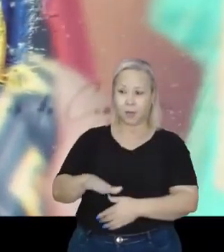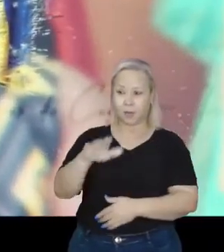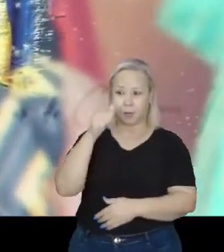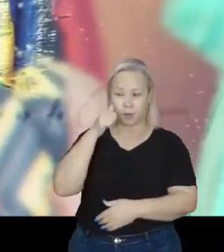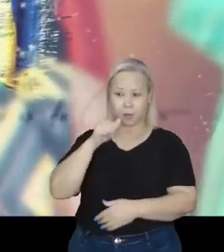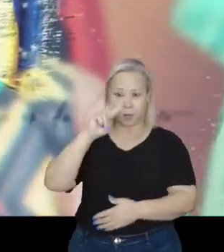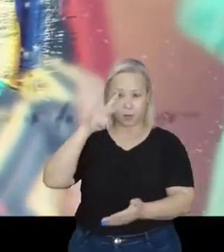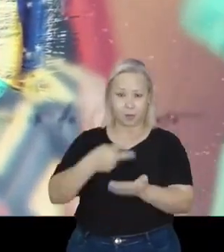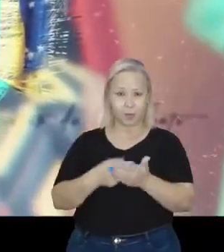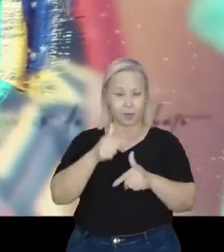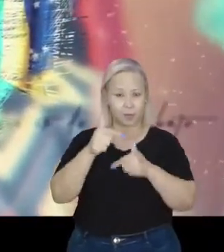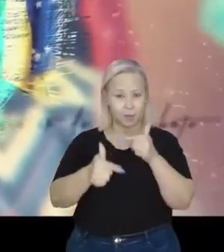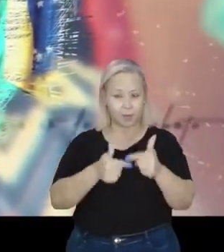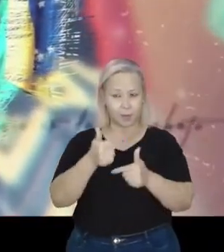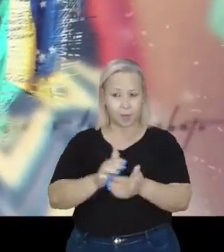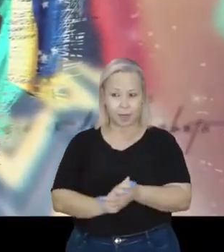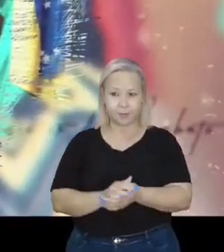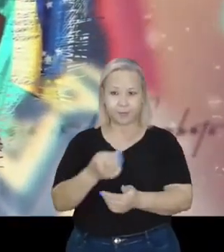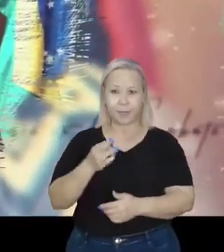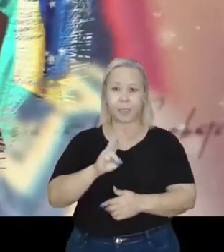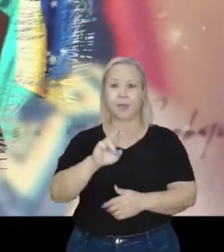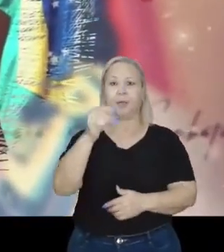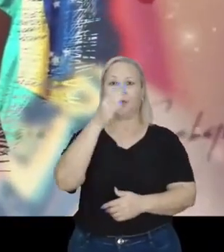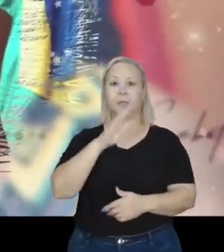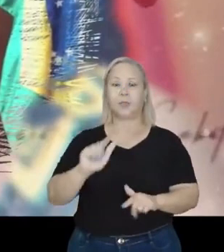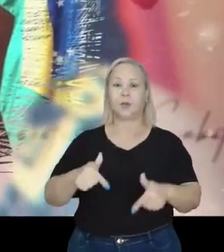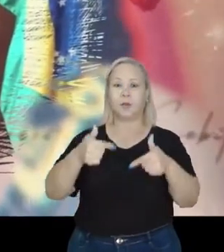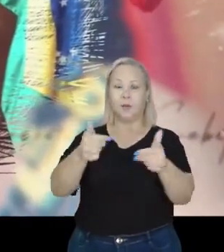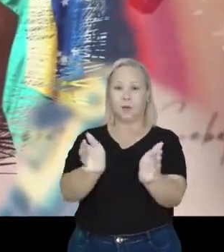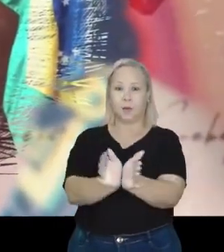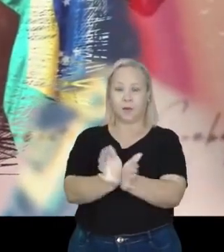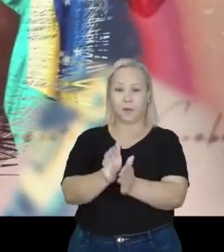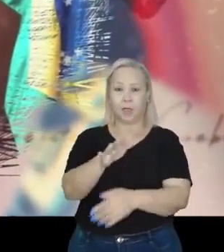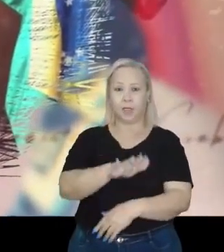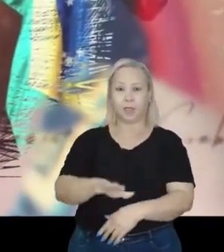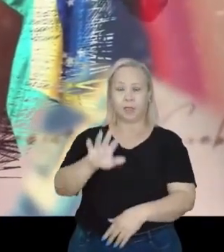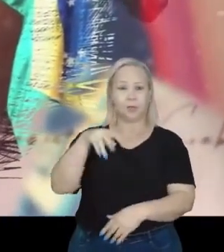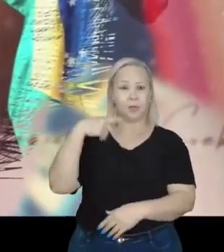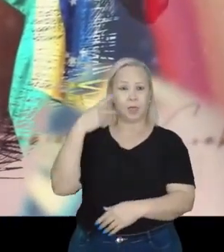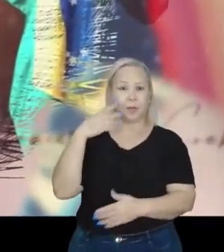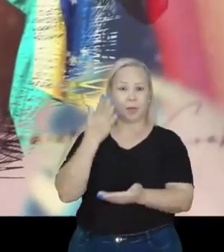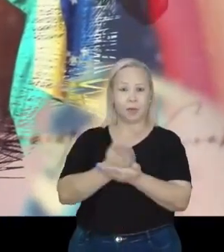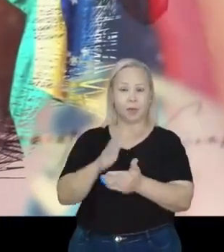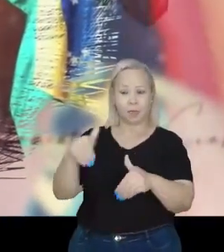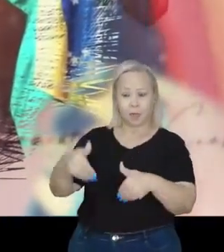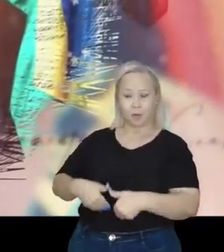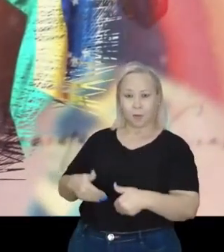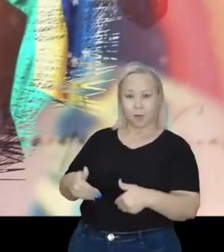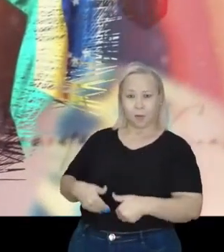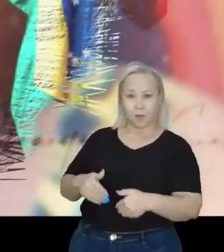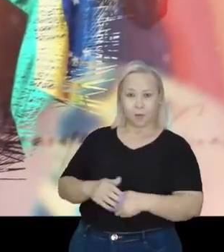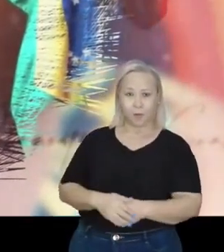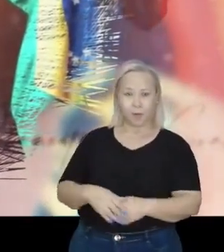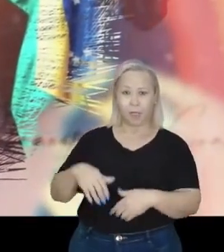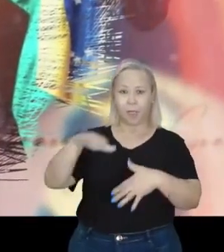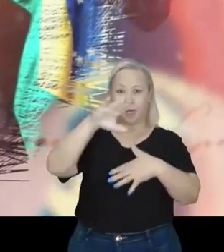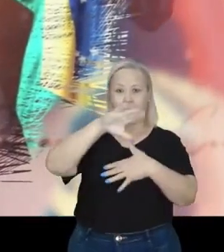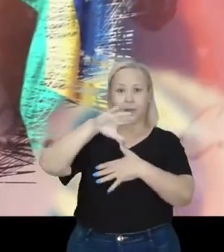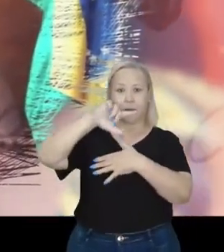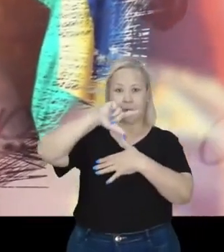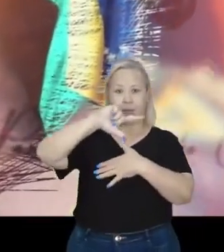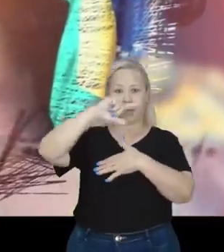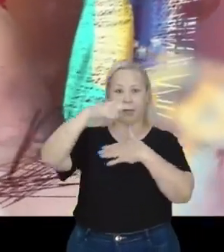deste trabalho, representou o Brasil na Frente Parlamentar de Combate à Fome na América Latina e Caribe da FAO, ONU.